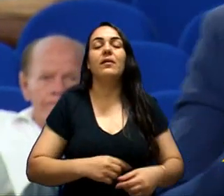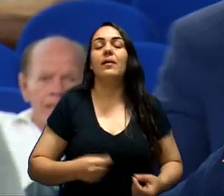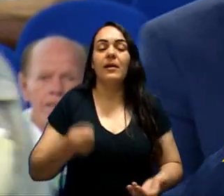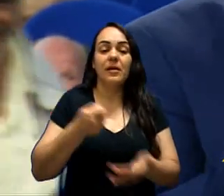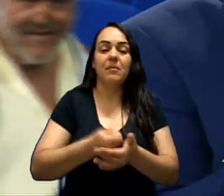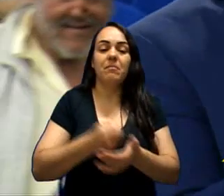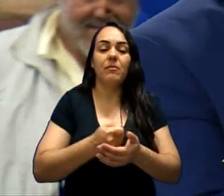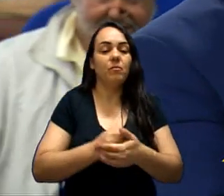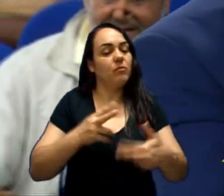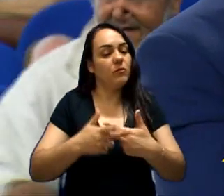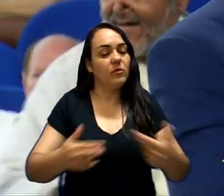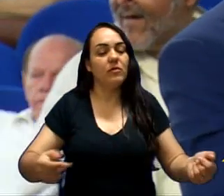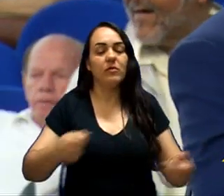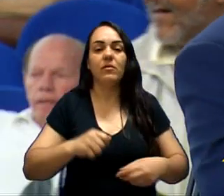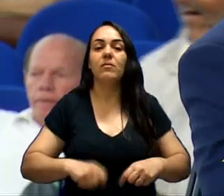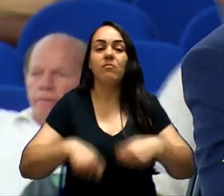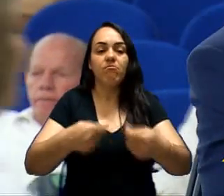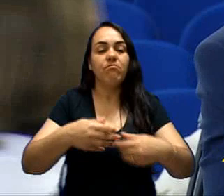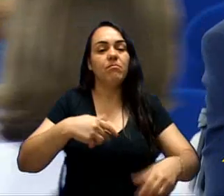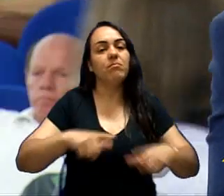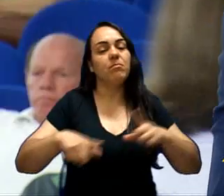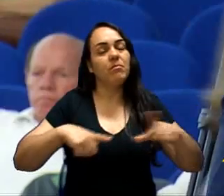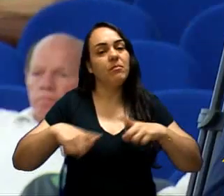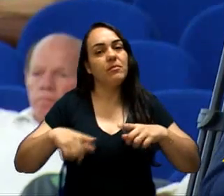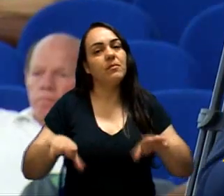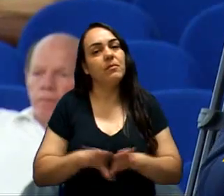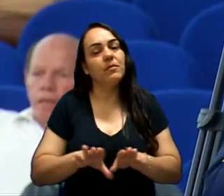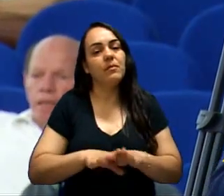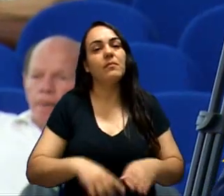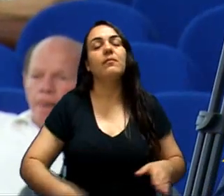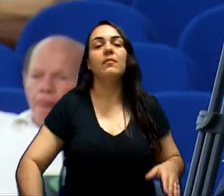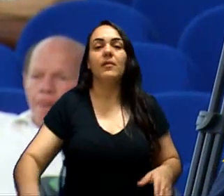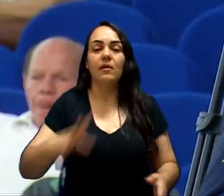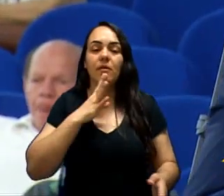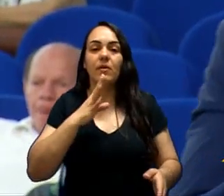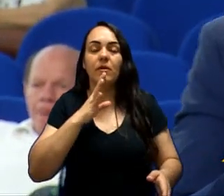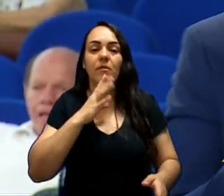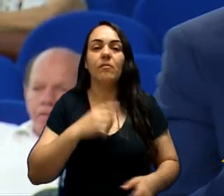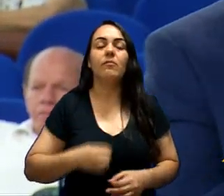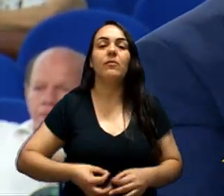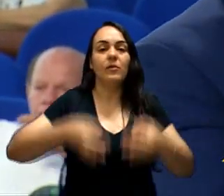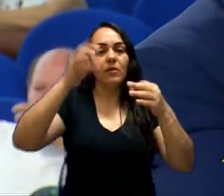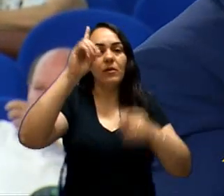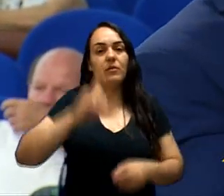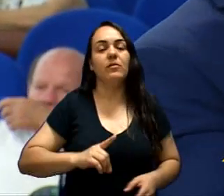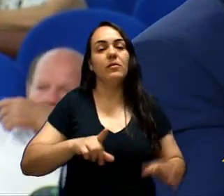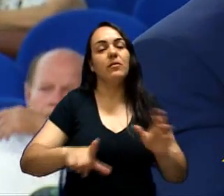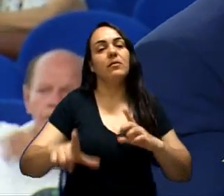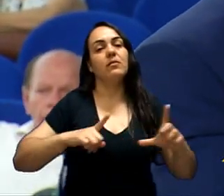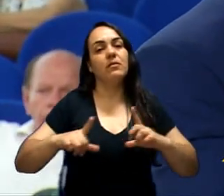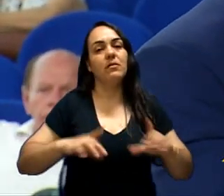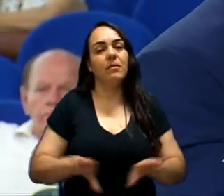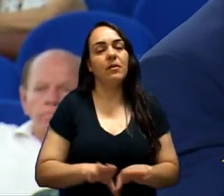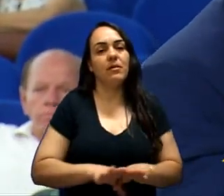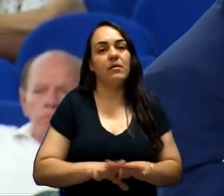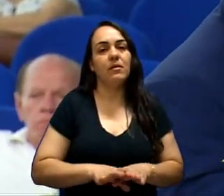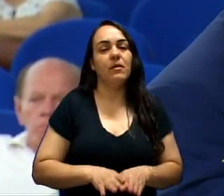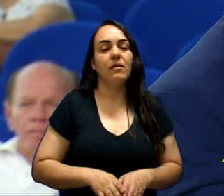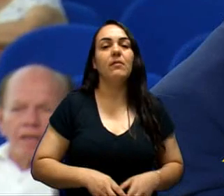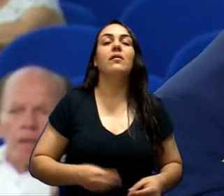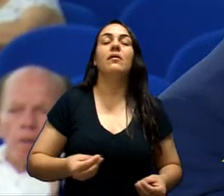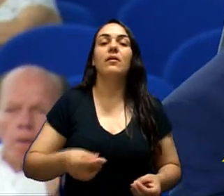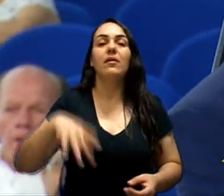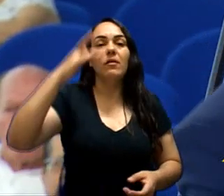impostos e gerando emprego, isso que importa, respeitando os direitos trabalhistas. E... ninguém do comércio podia estar aqui. Só vem